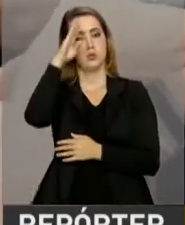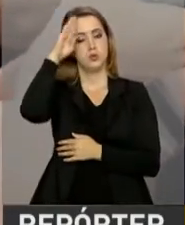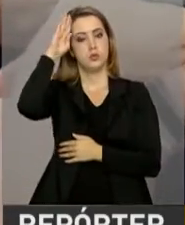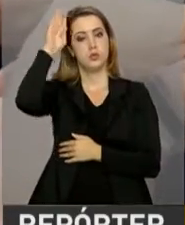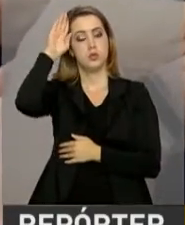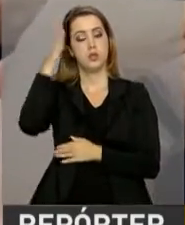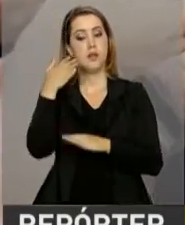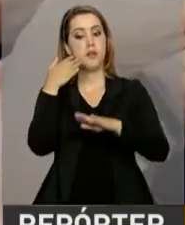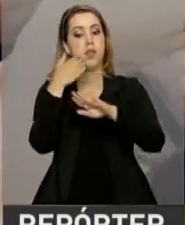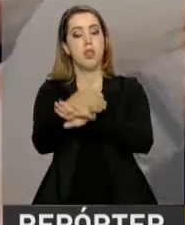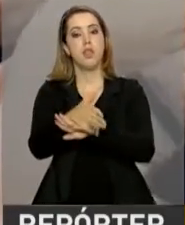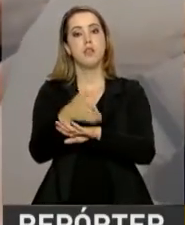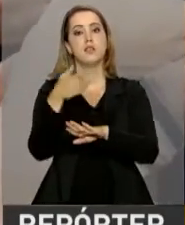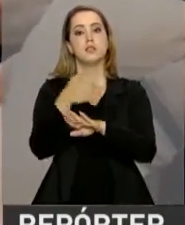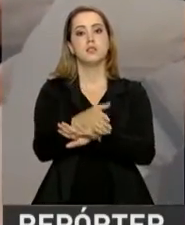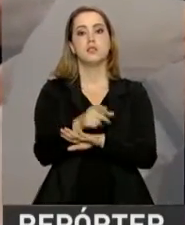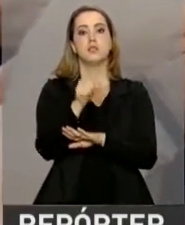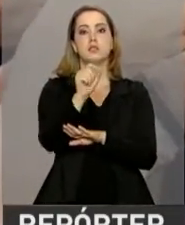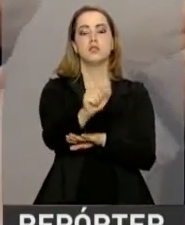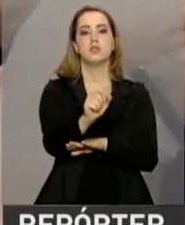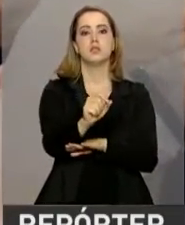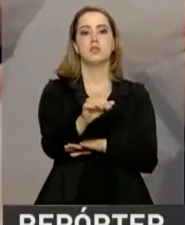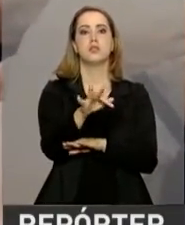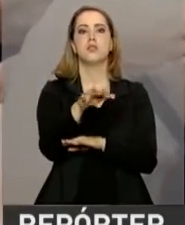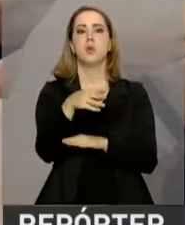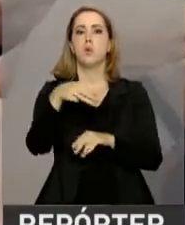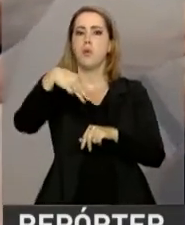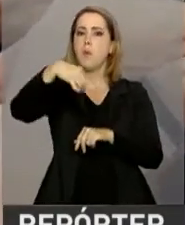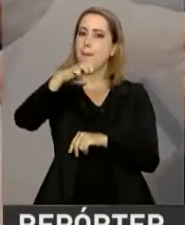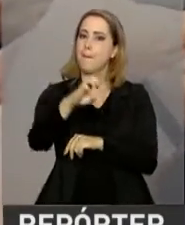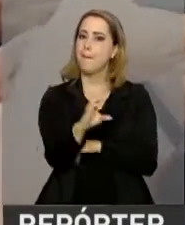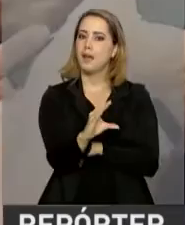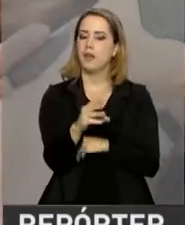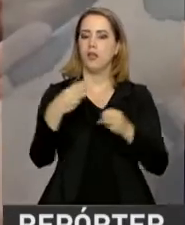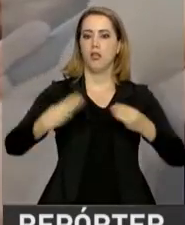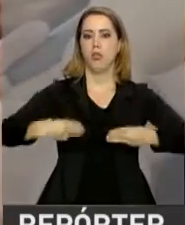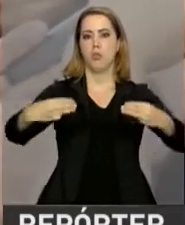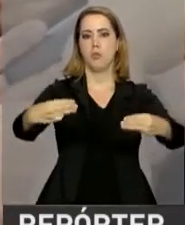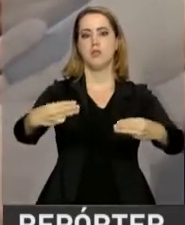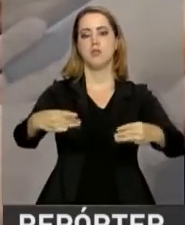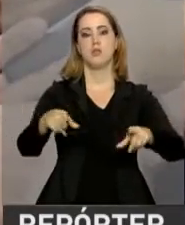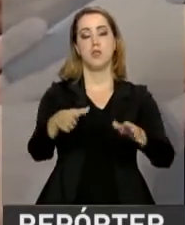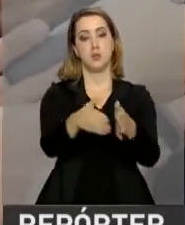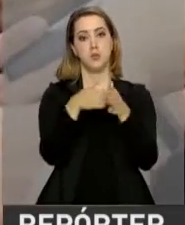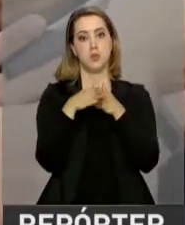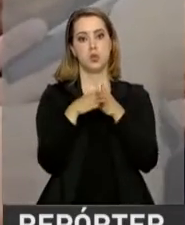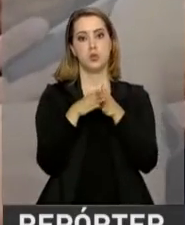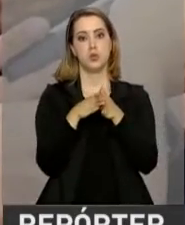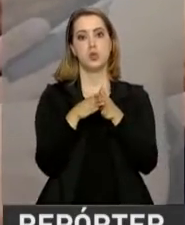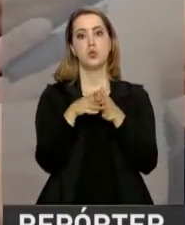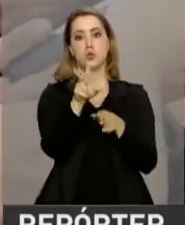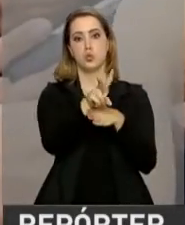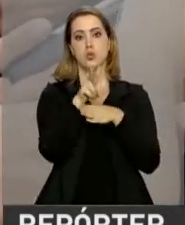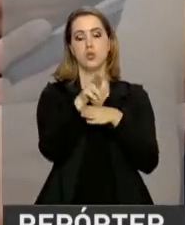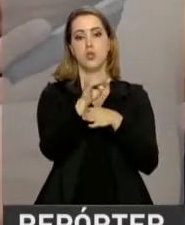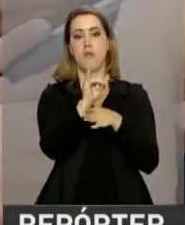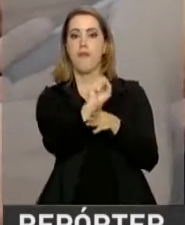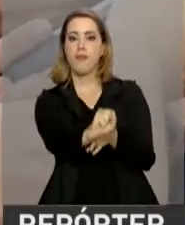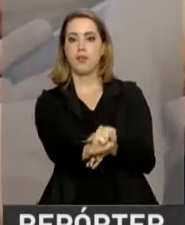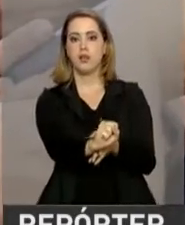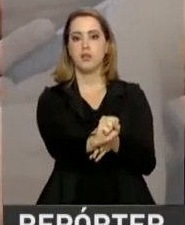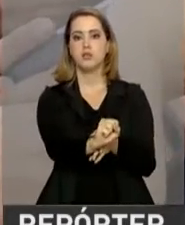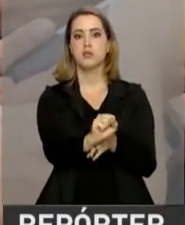e que entraram no site do mec para é pleitear recursos do fiéis